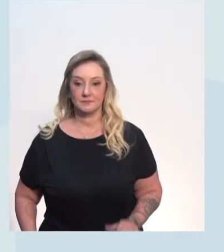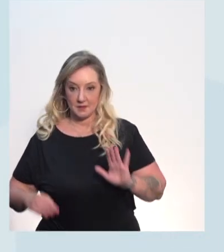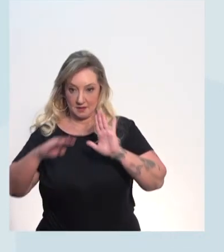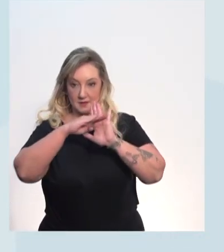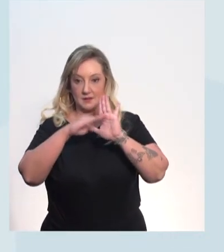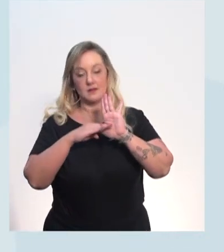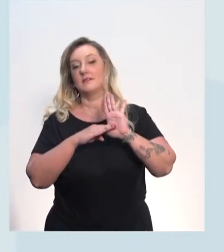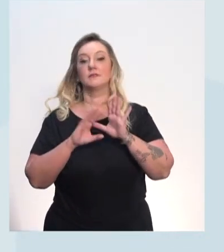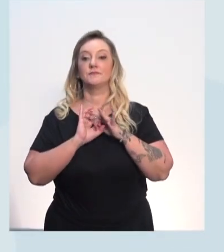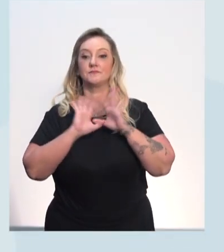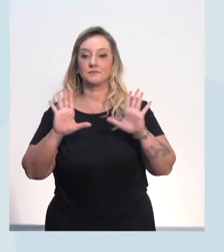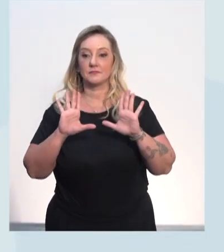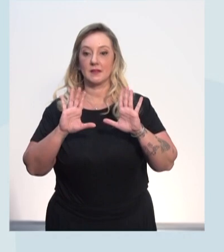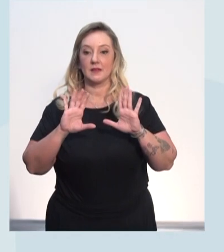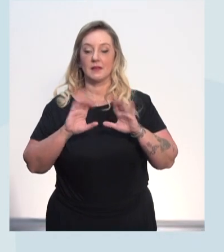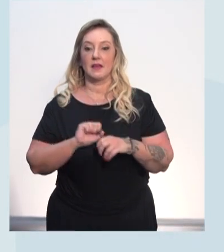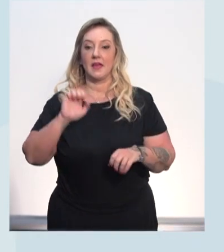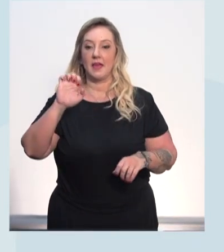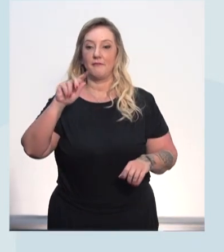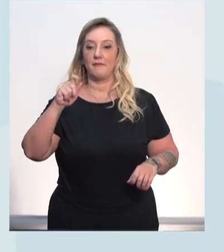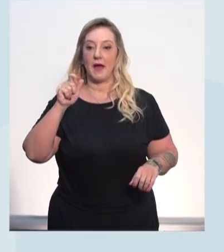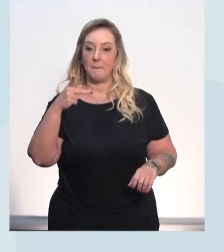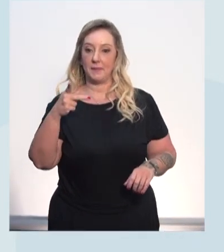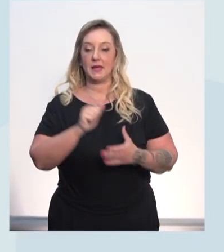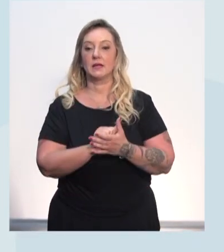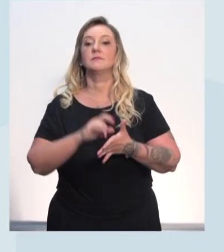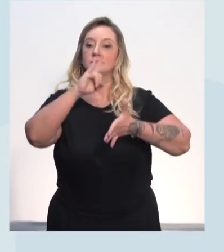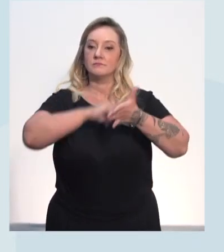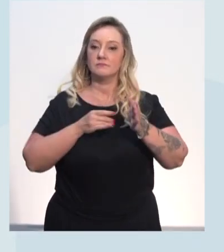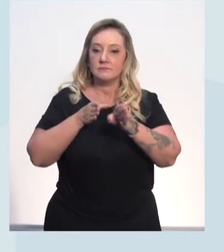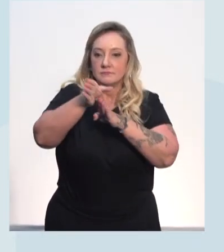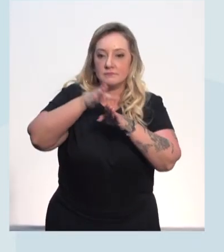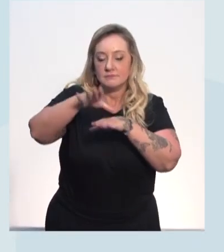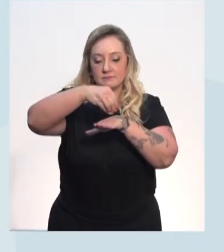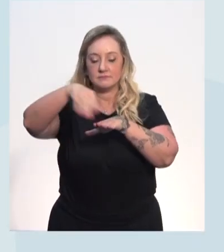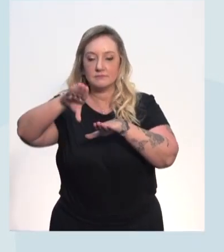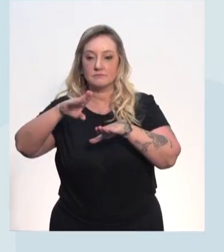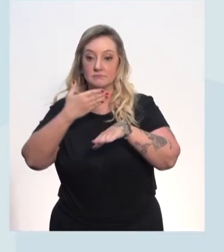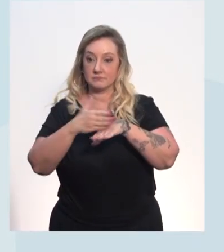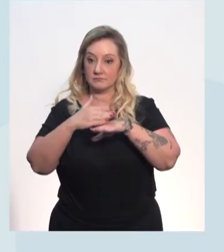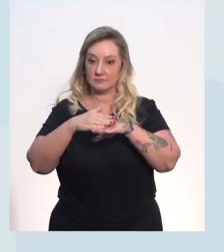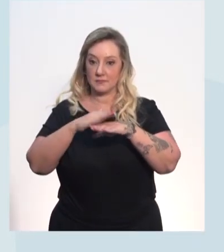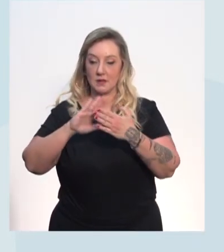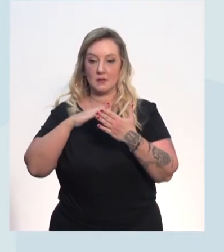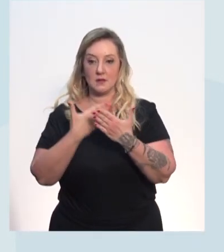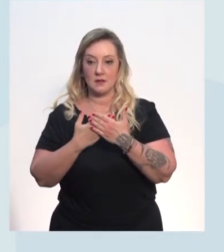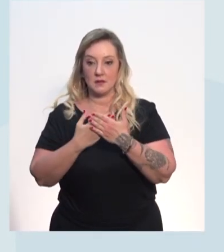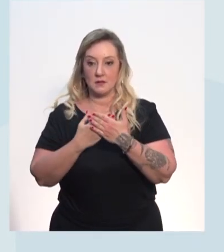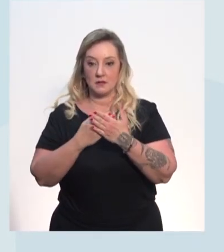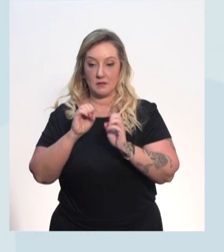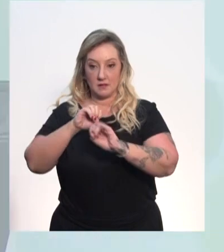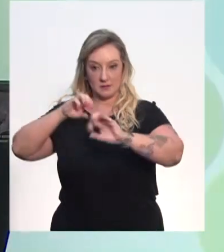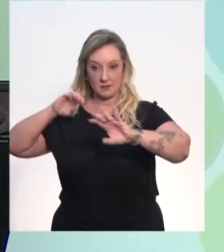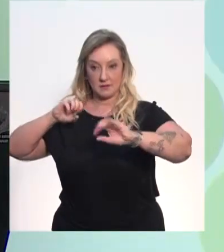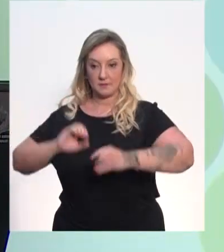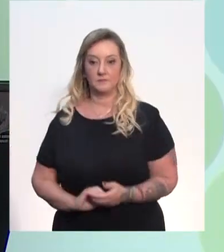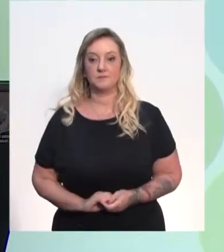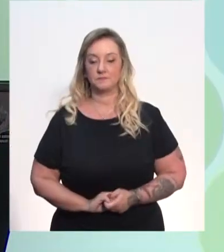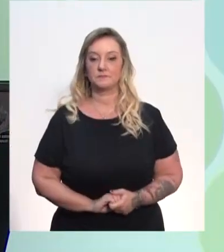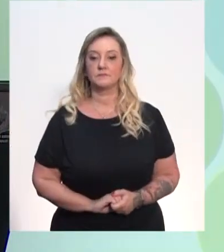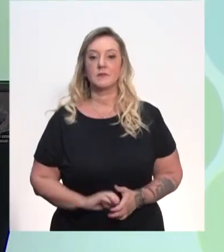que essas ATPCs possam ser desenvolvidas ao longo da semana que vem e nas semanas que nós teremos